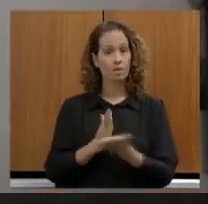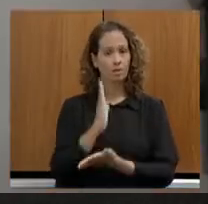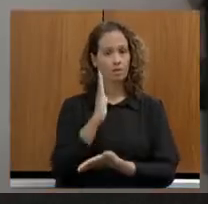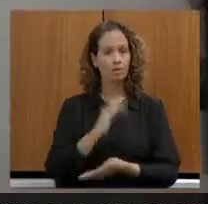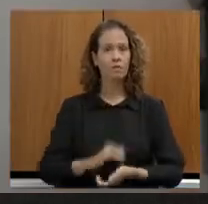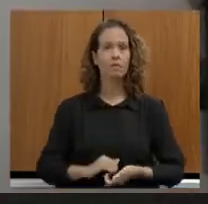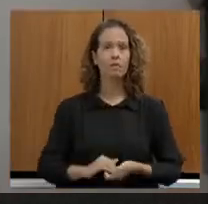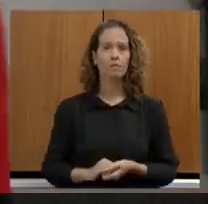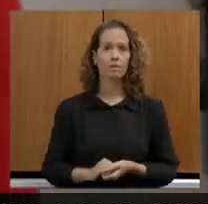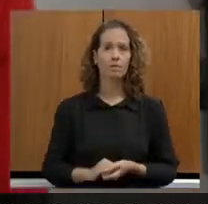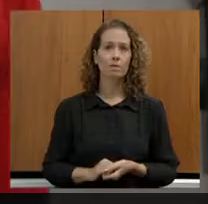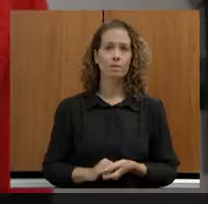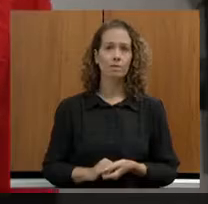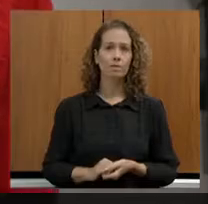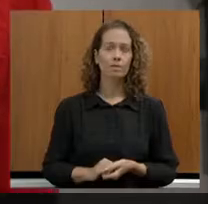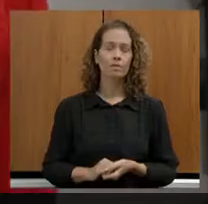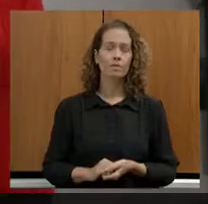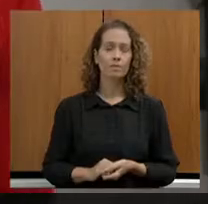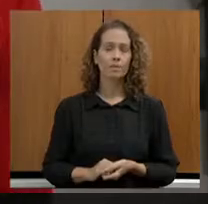em